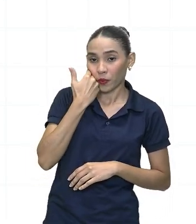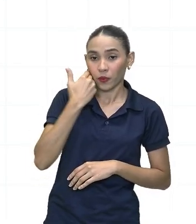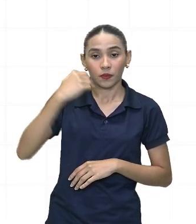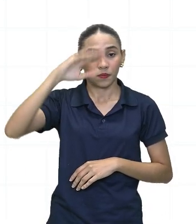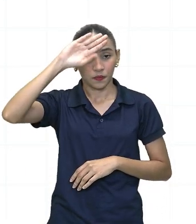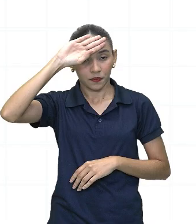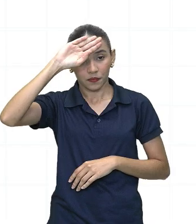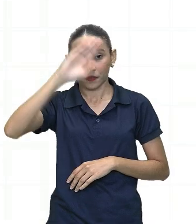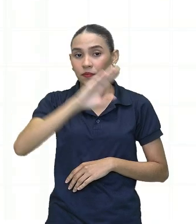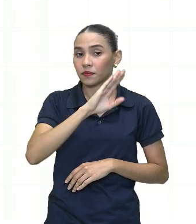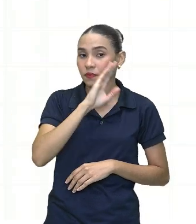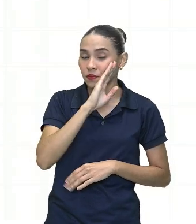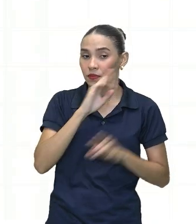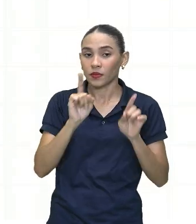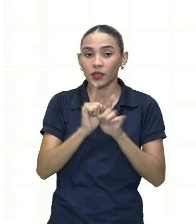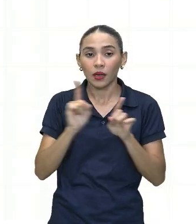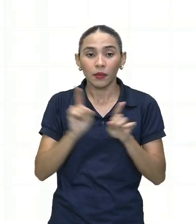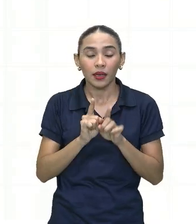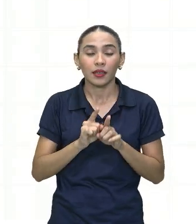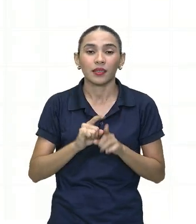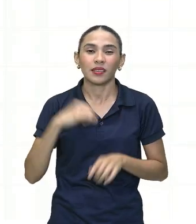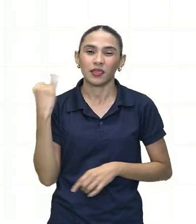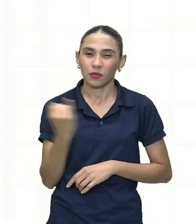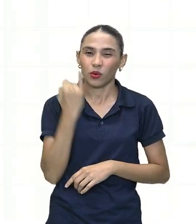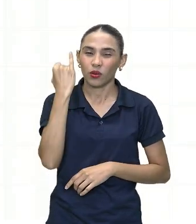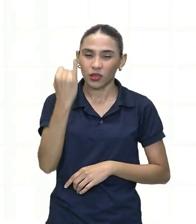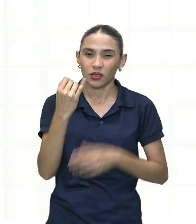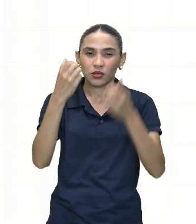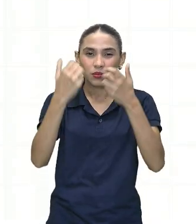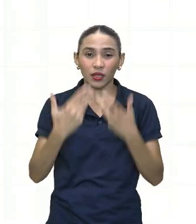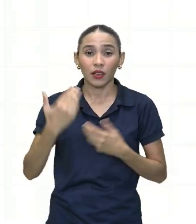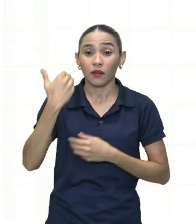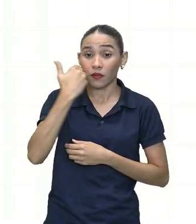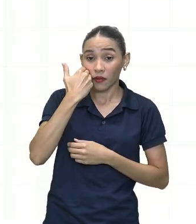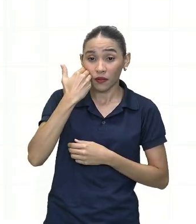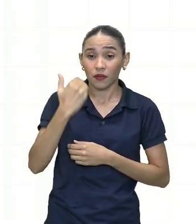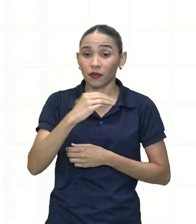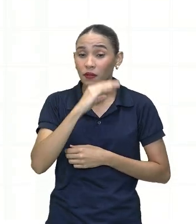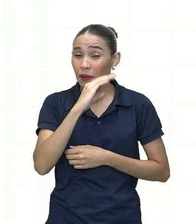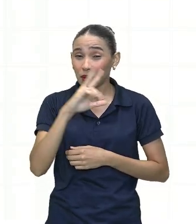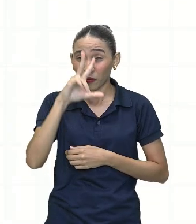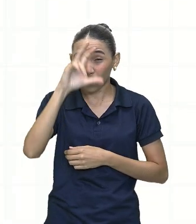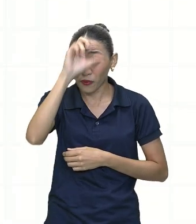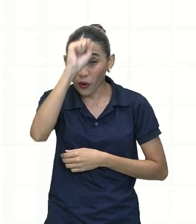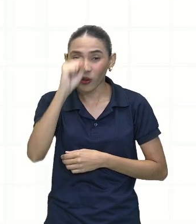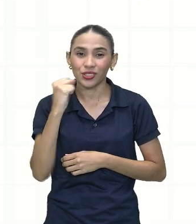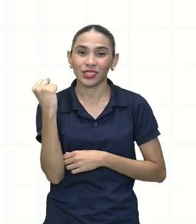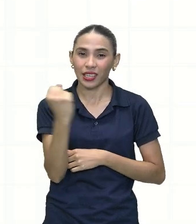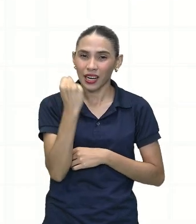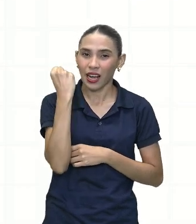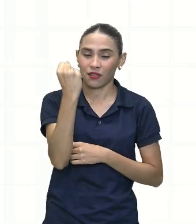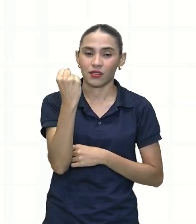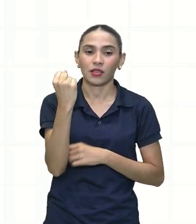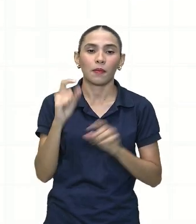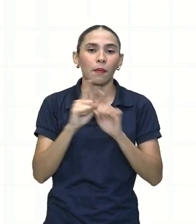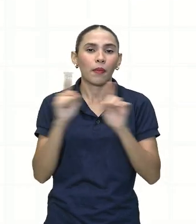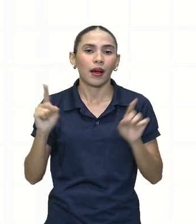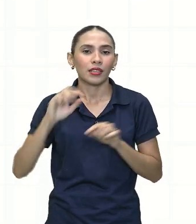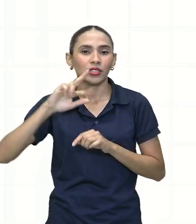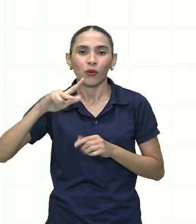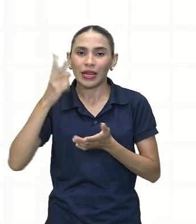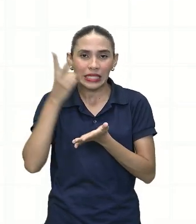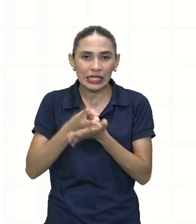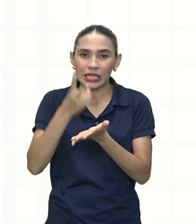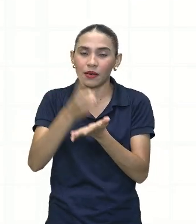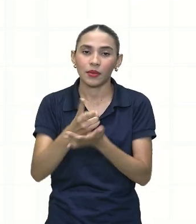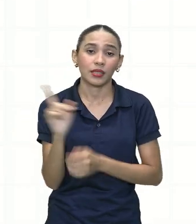alta. É importante registrar que é uma febre bem alta, né? Mas não é uma febre constante,